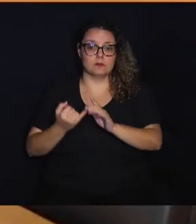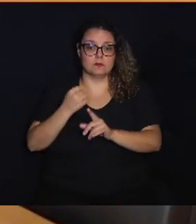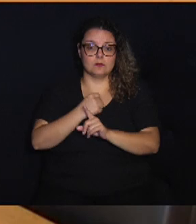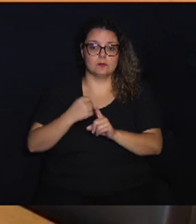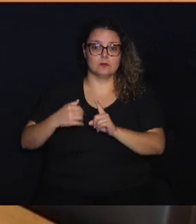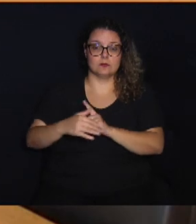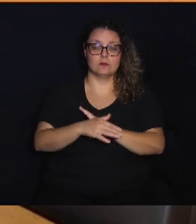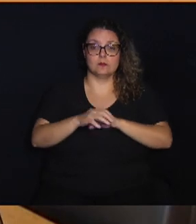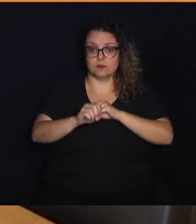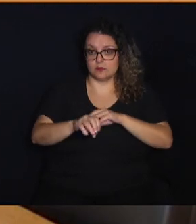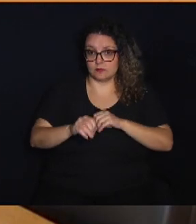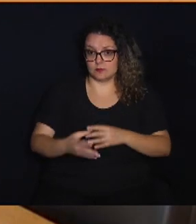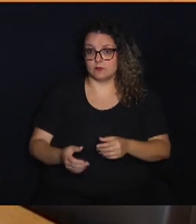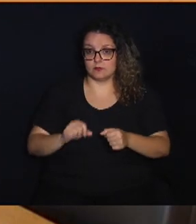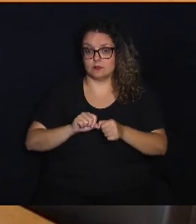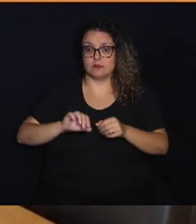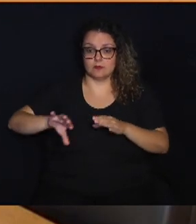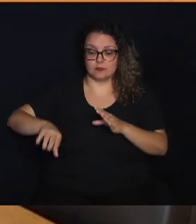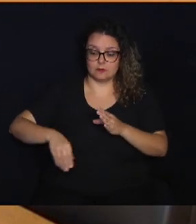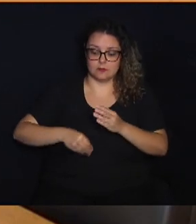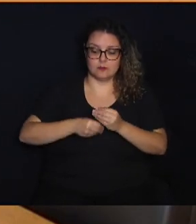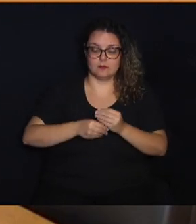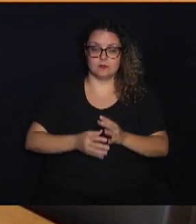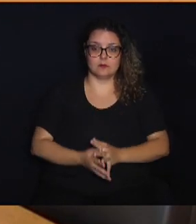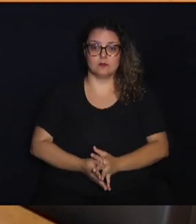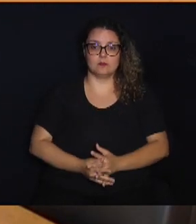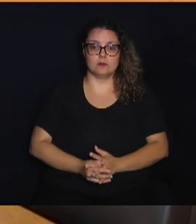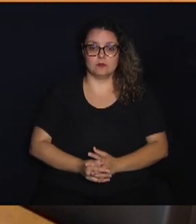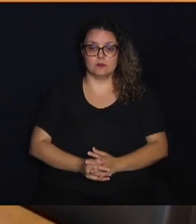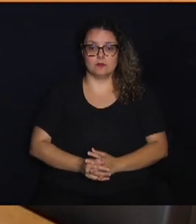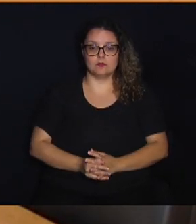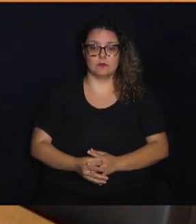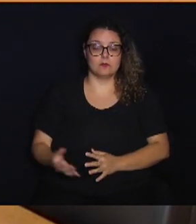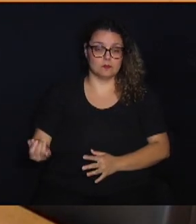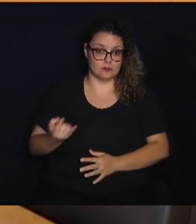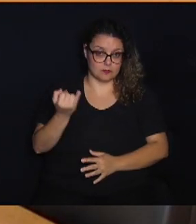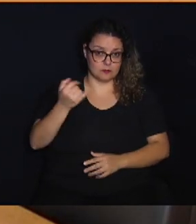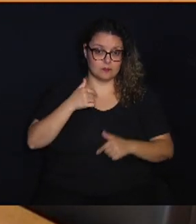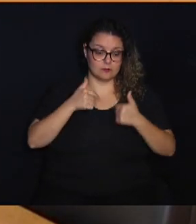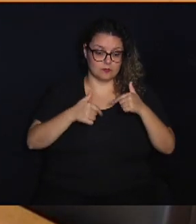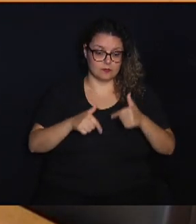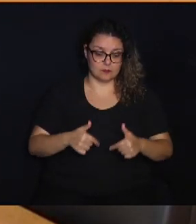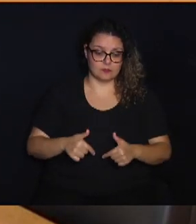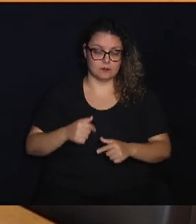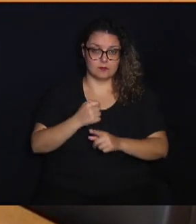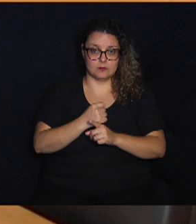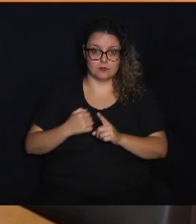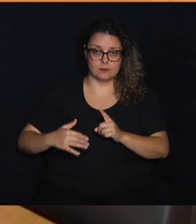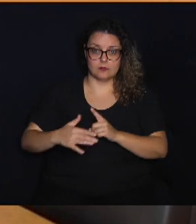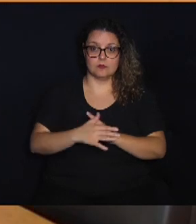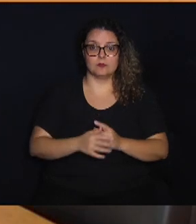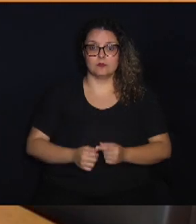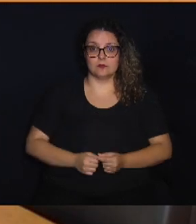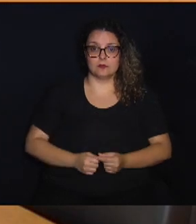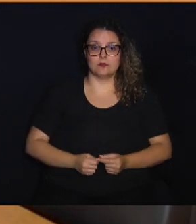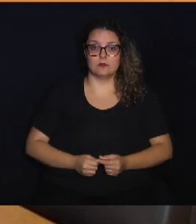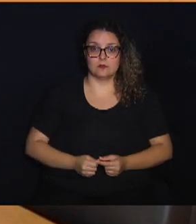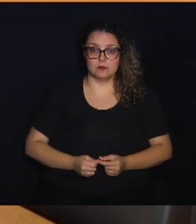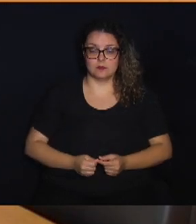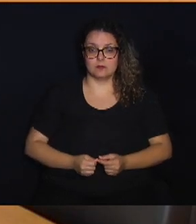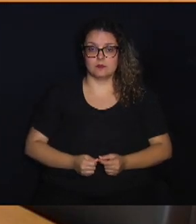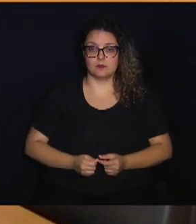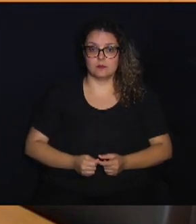elas fazem um complemento importante no trabalho social que a Prefeitura desenvolve e eu,